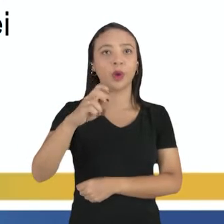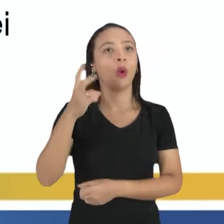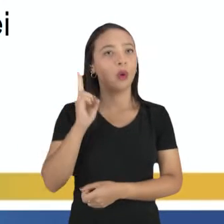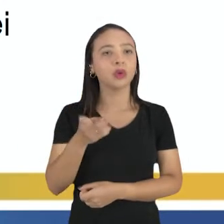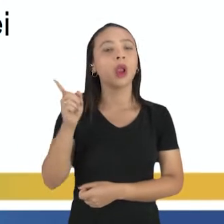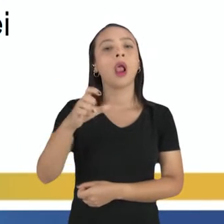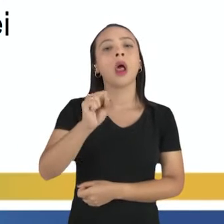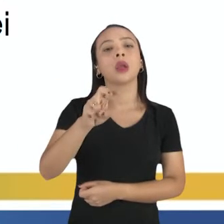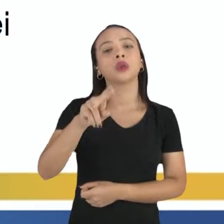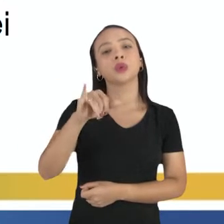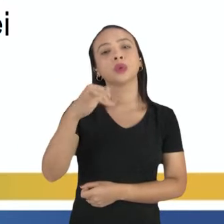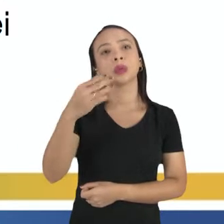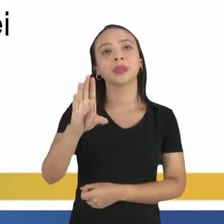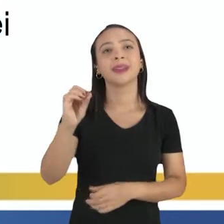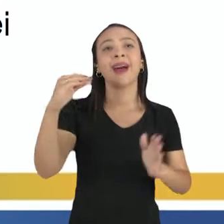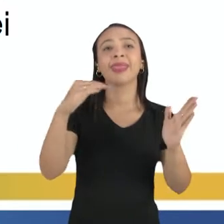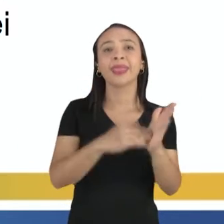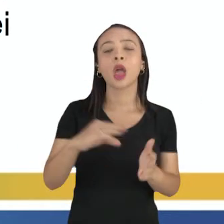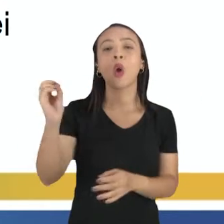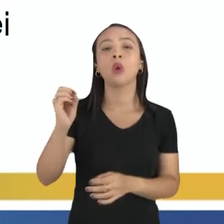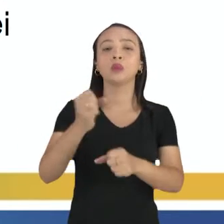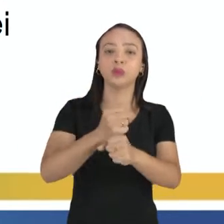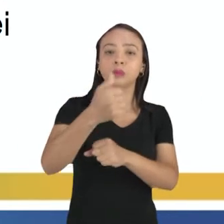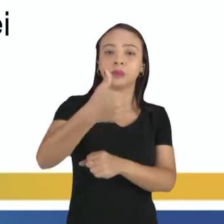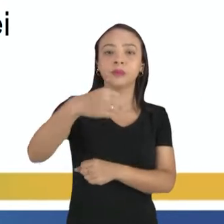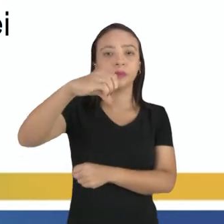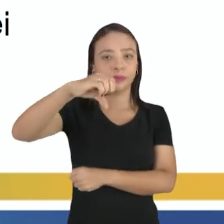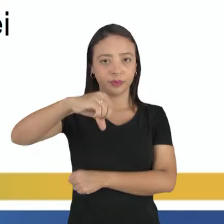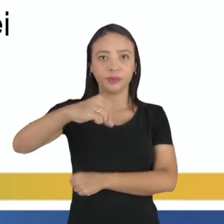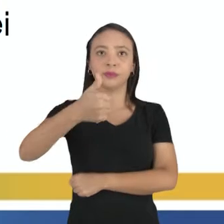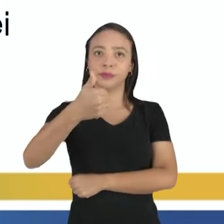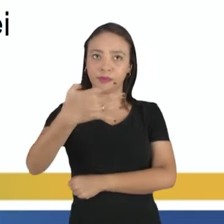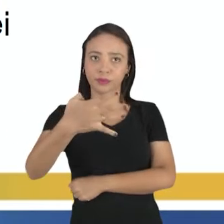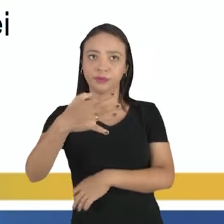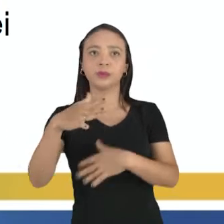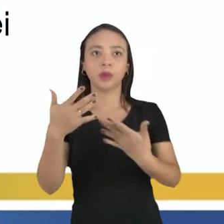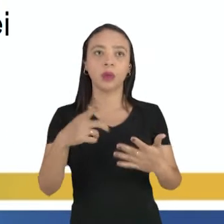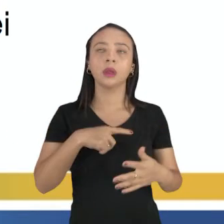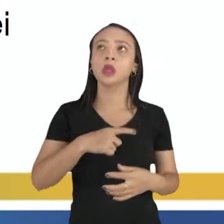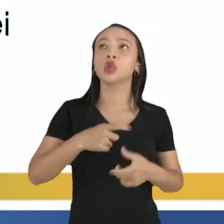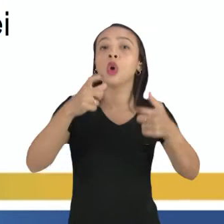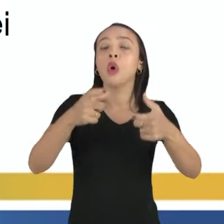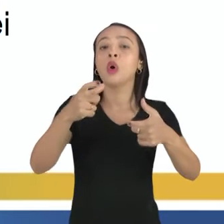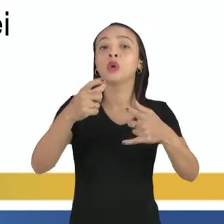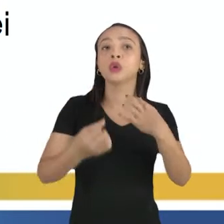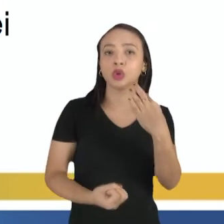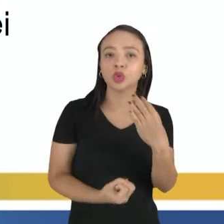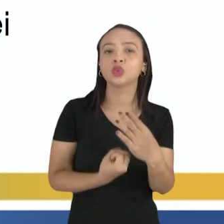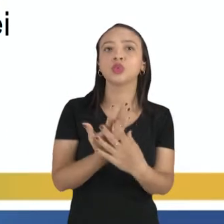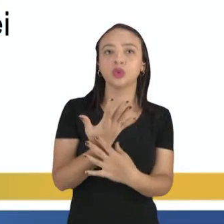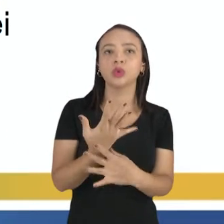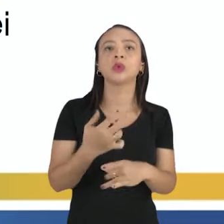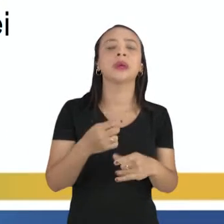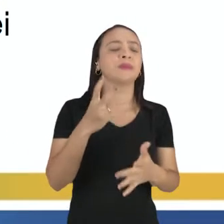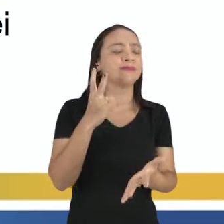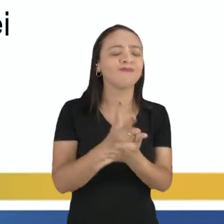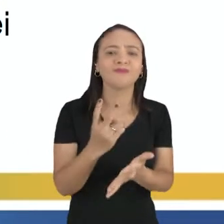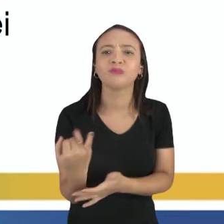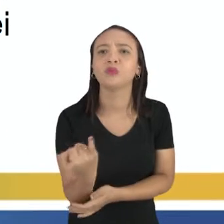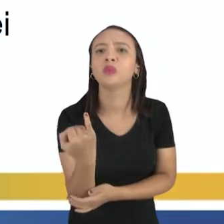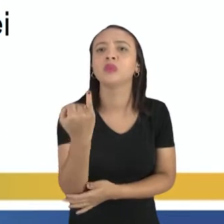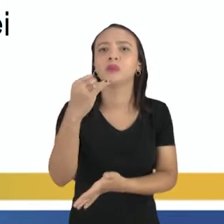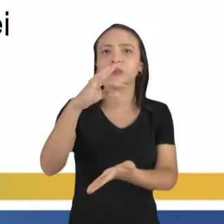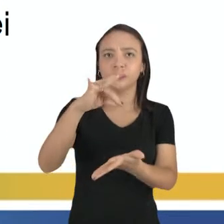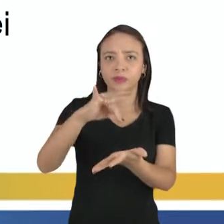até outubro de 1914. E aí nós temos a referência Sempre